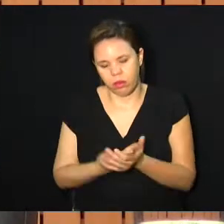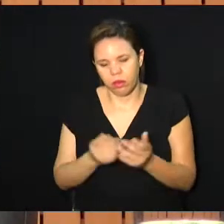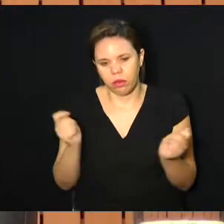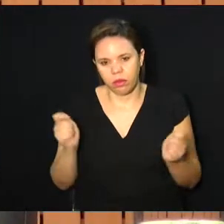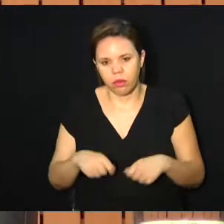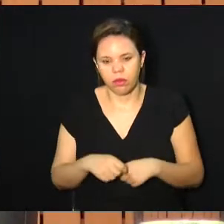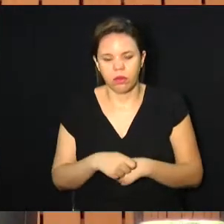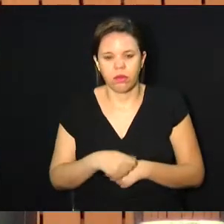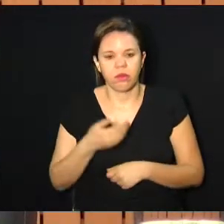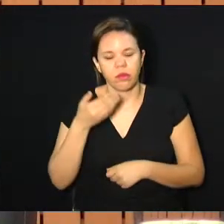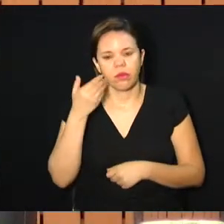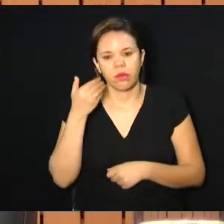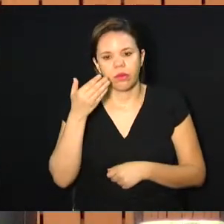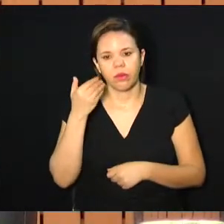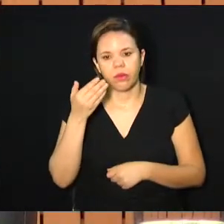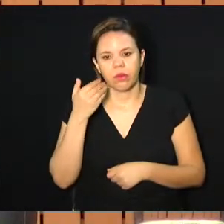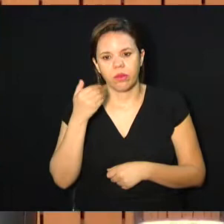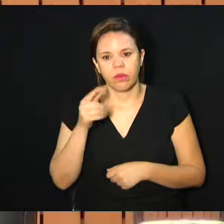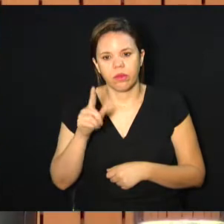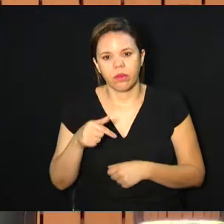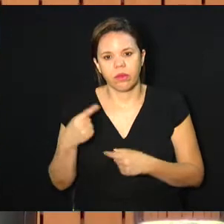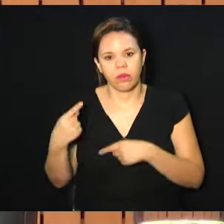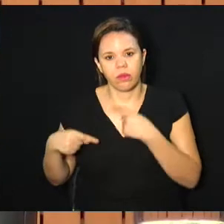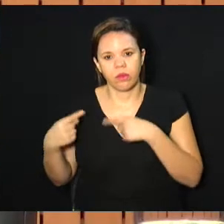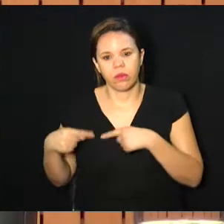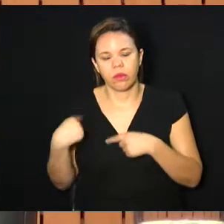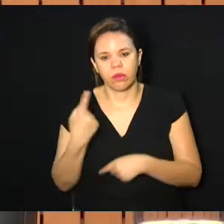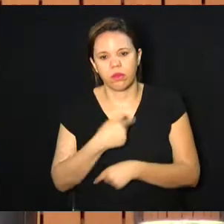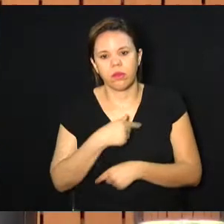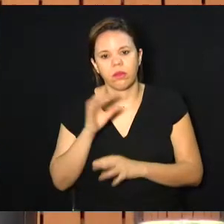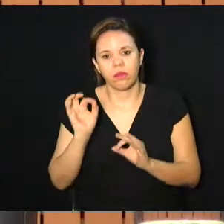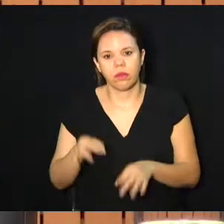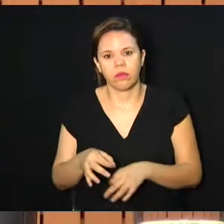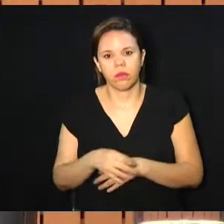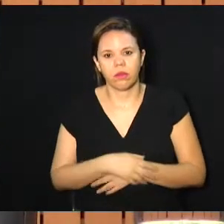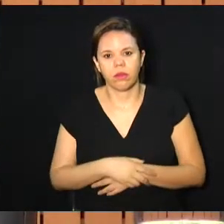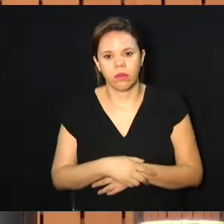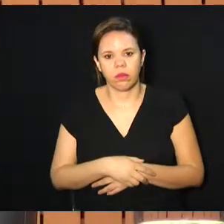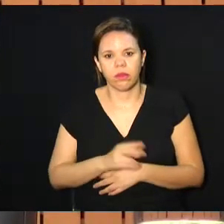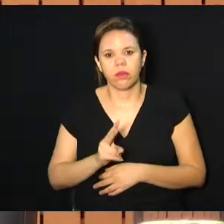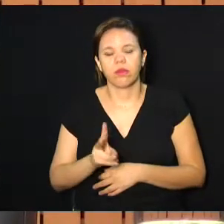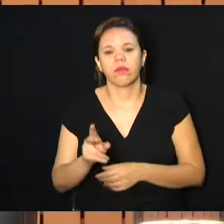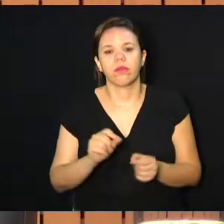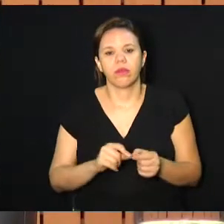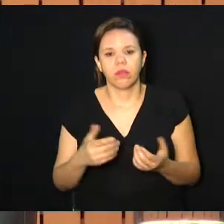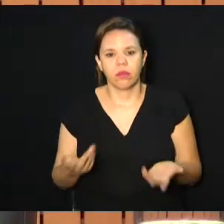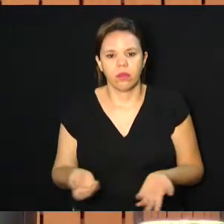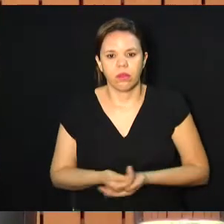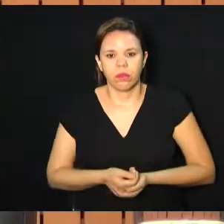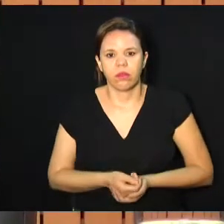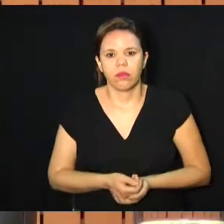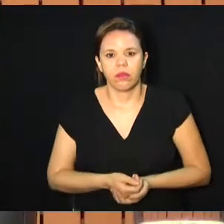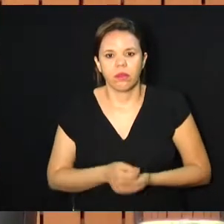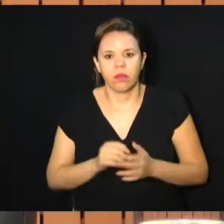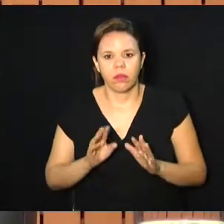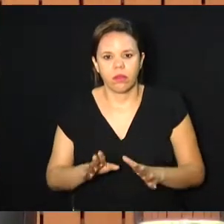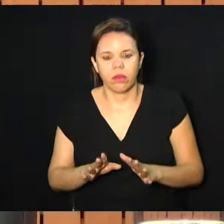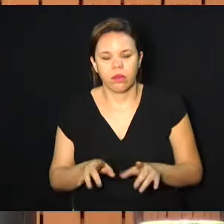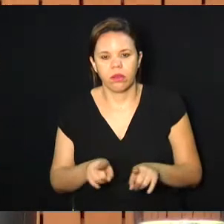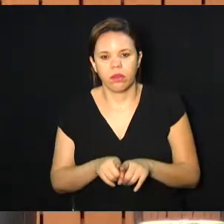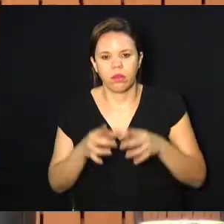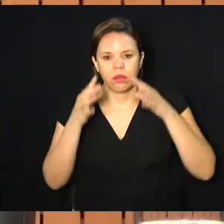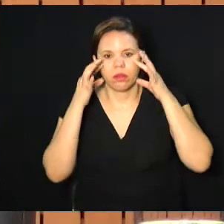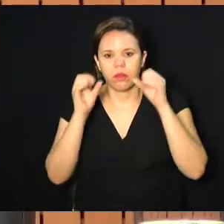poderia aproveitar esses debates, que a gente, com certeza, vai continuar fazendo, mas ouvir a